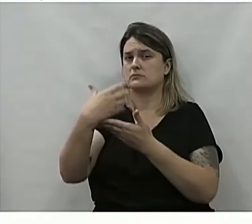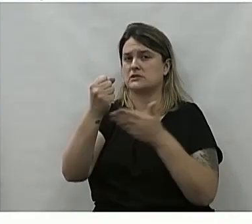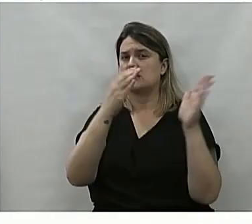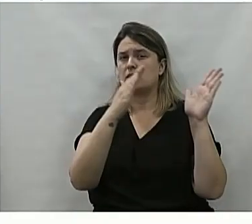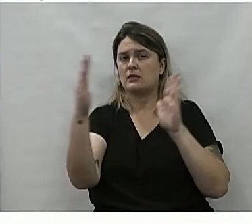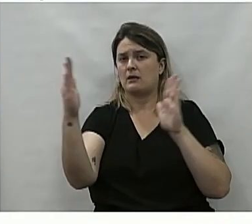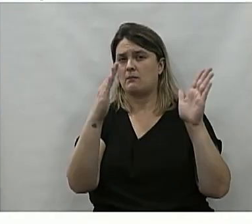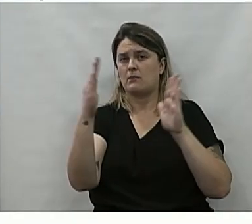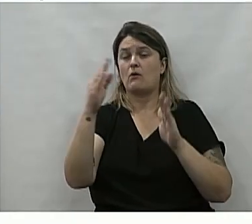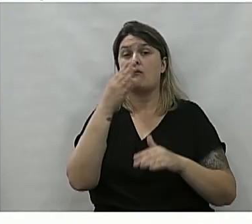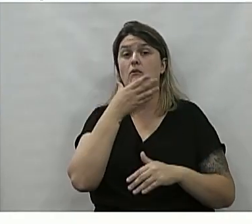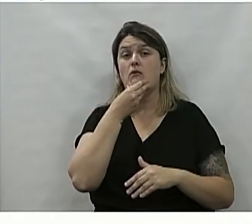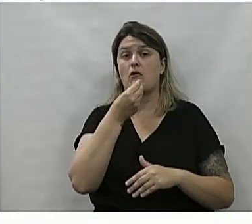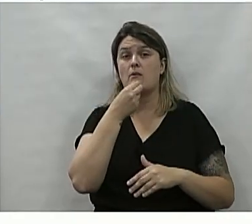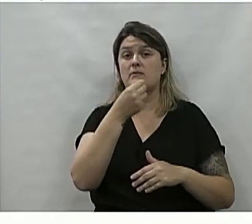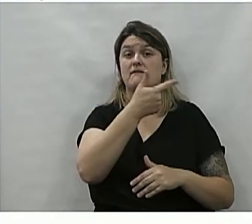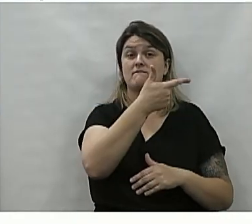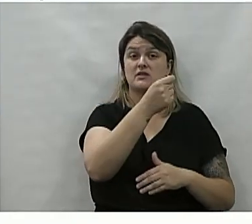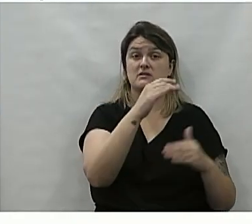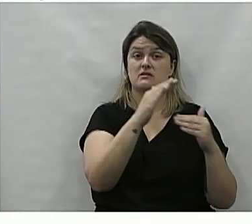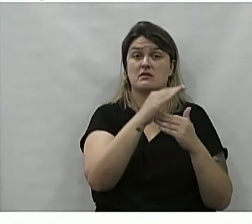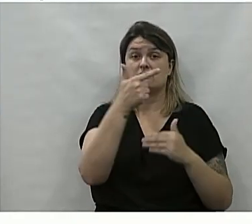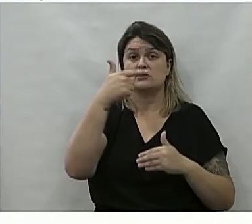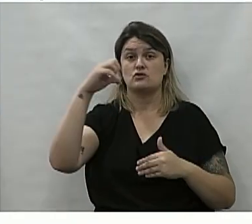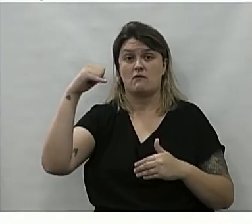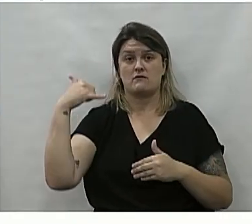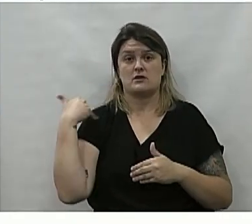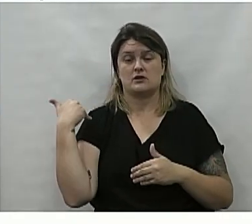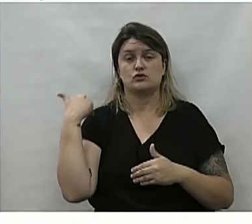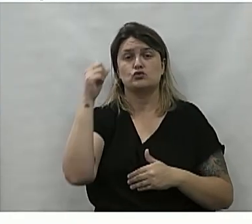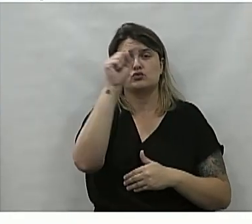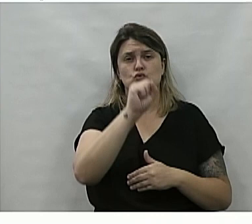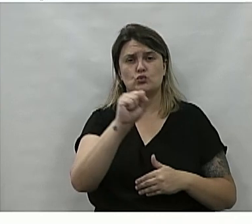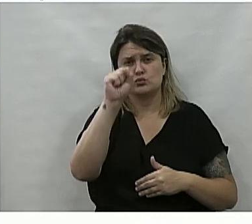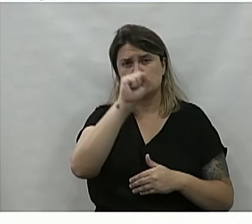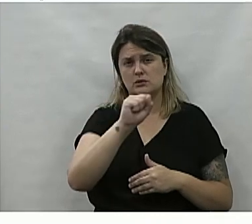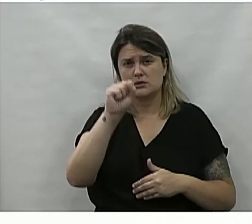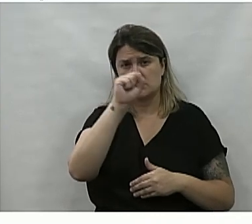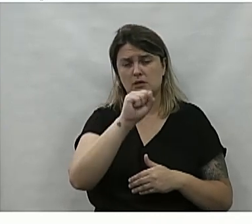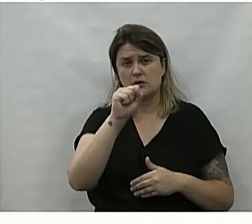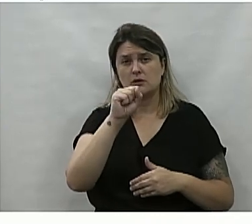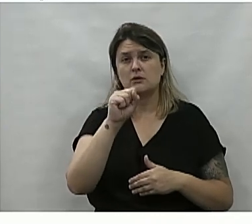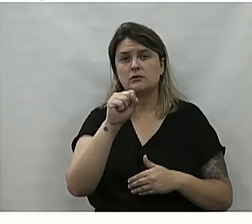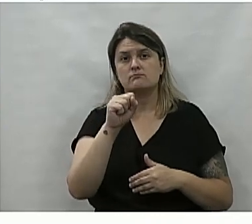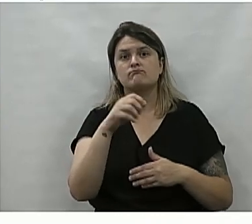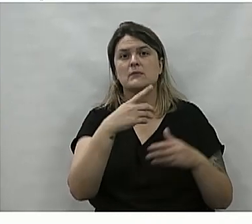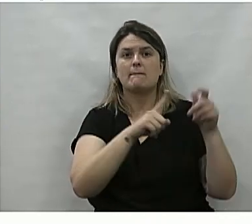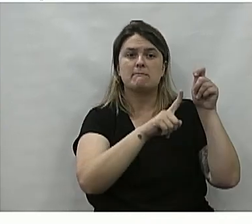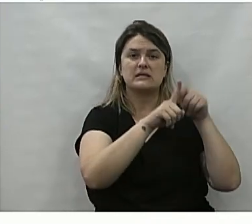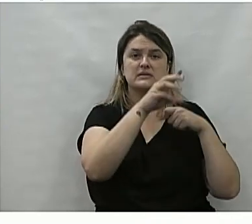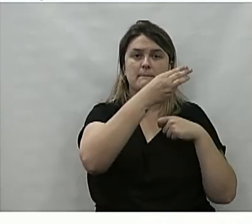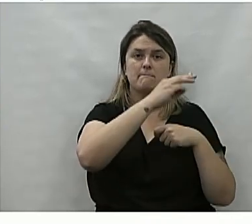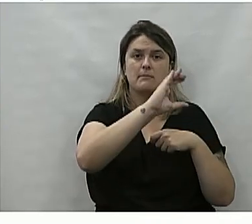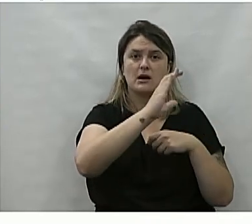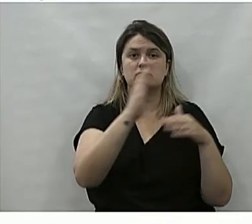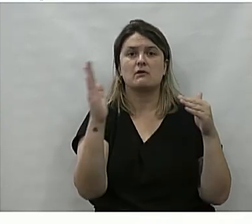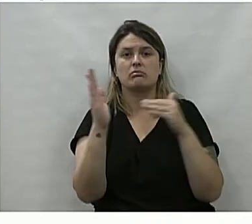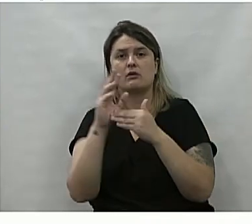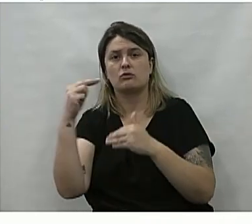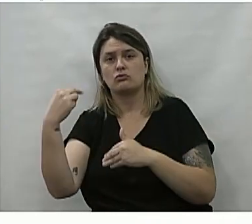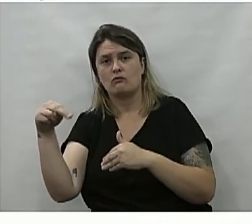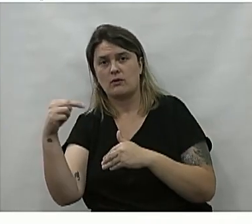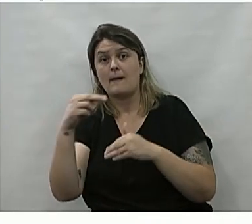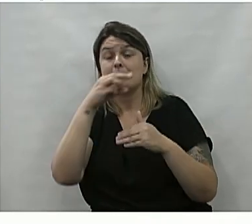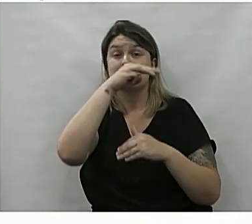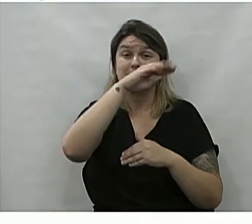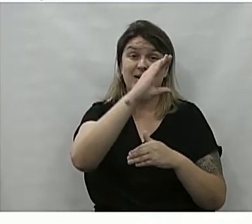Analisado Consiste em homens De 20 a 29 anos De idade Solteiros Com predominância Nos casos Nos meses de março A novembro E